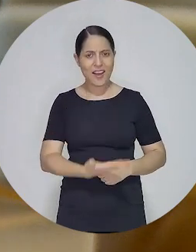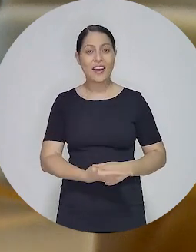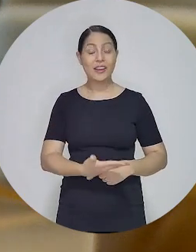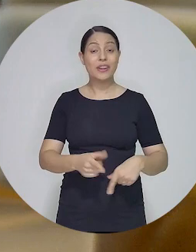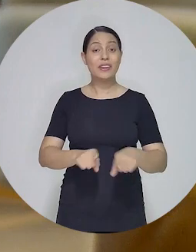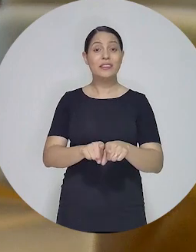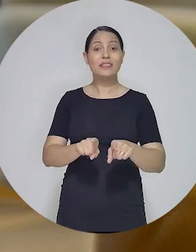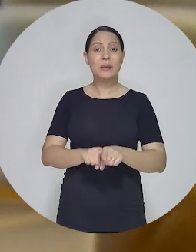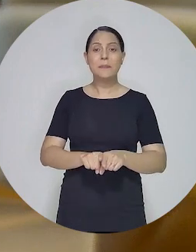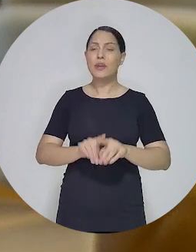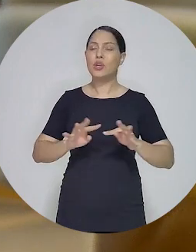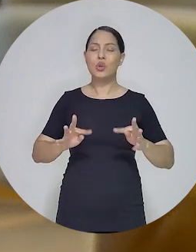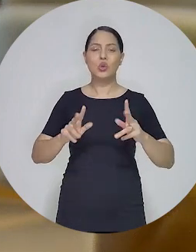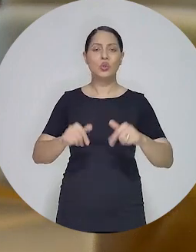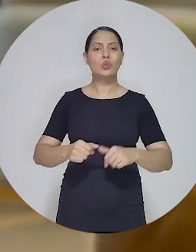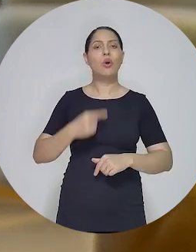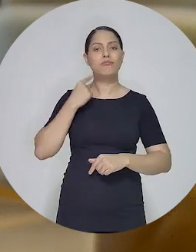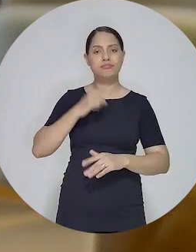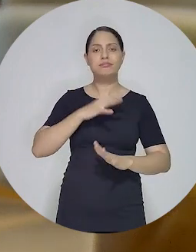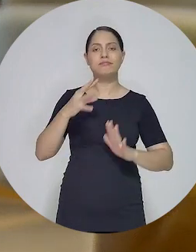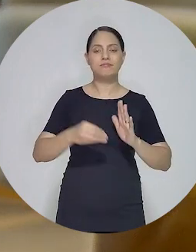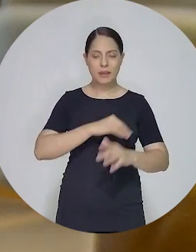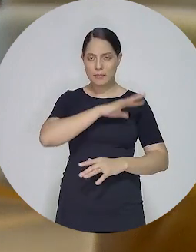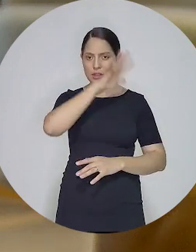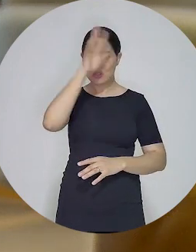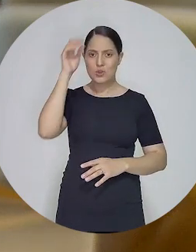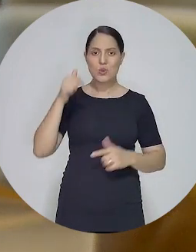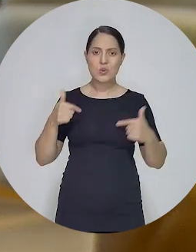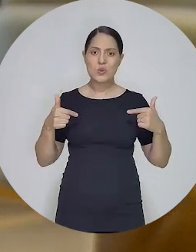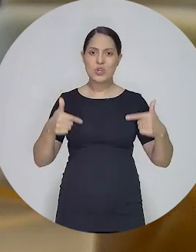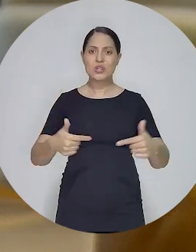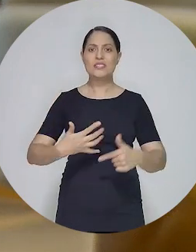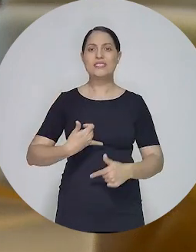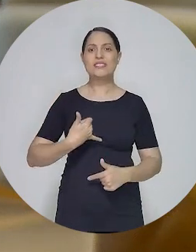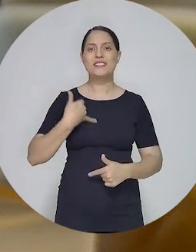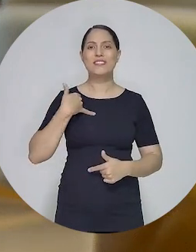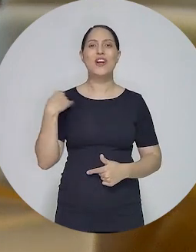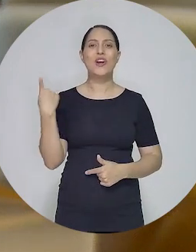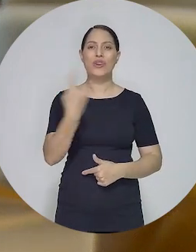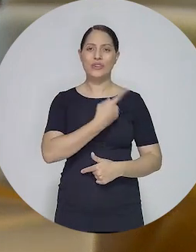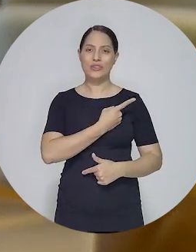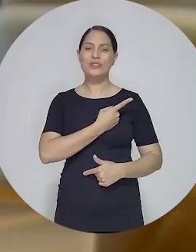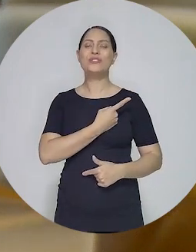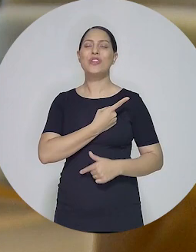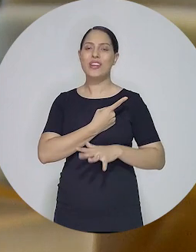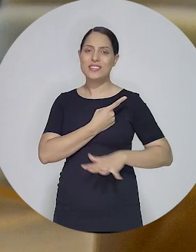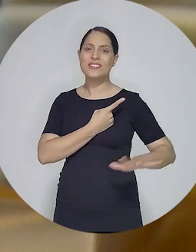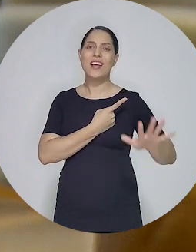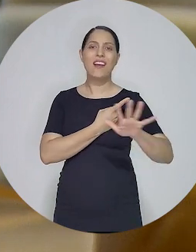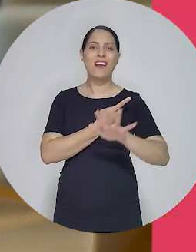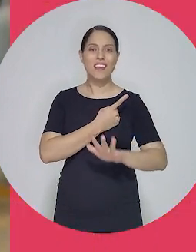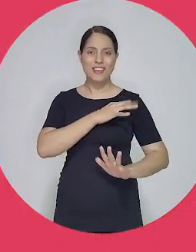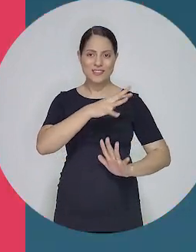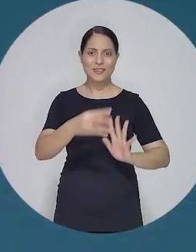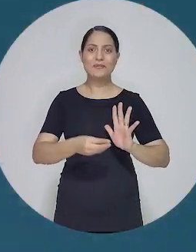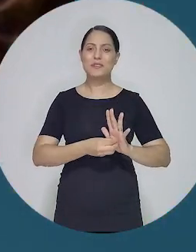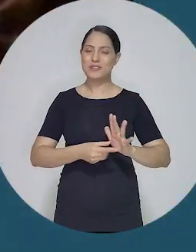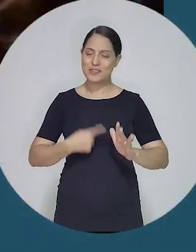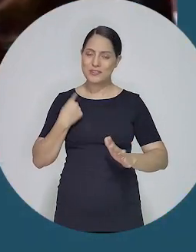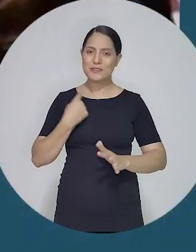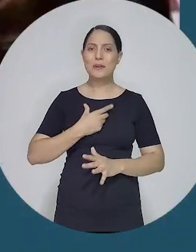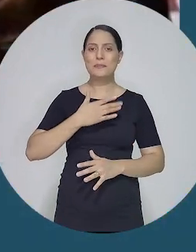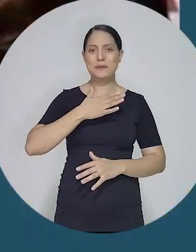legado do pai dele e o nome da advocacia amazonense. Hoje o Beto é um orgulho para todos os amazonenses,